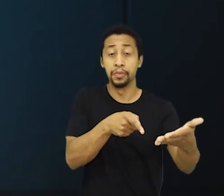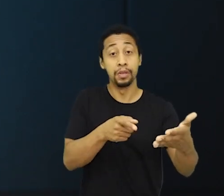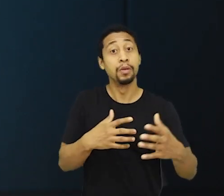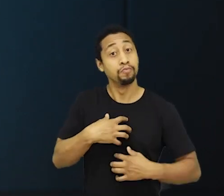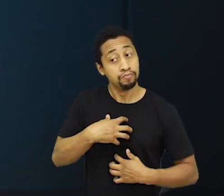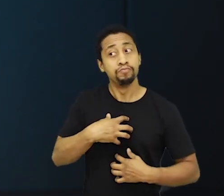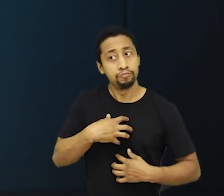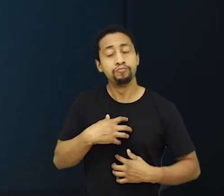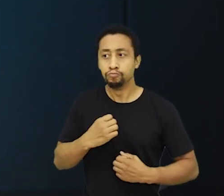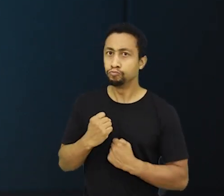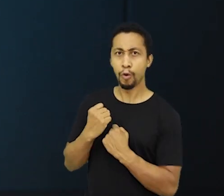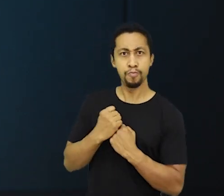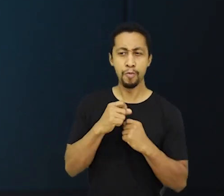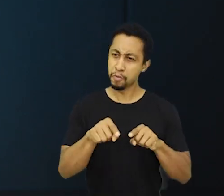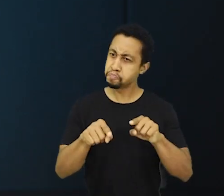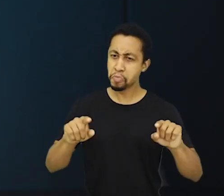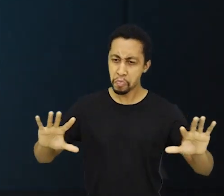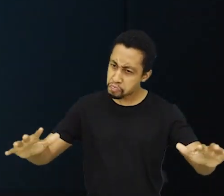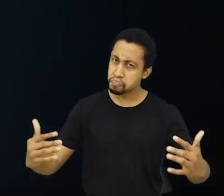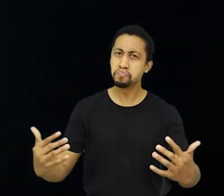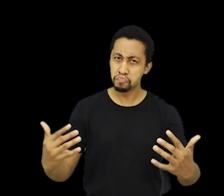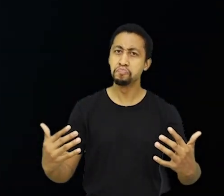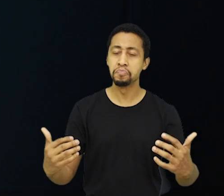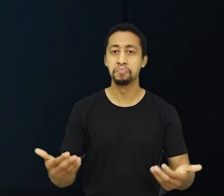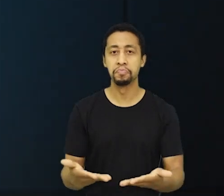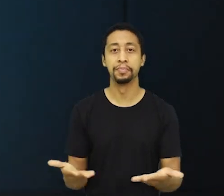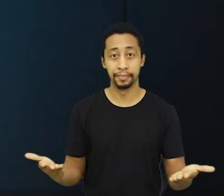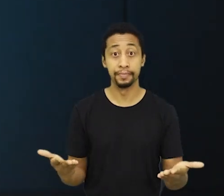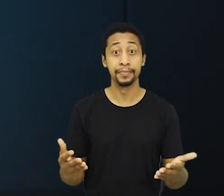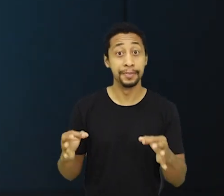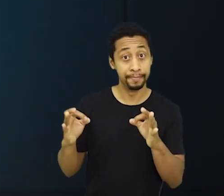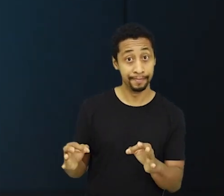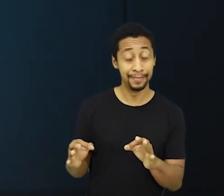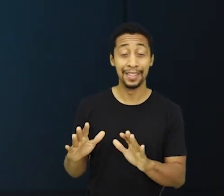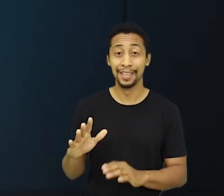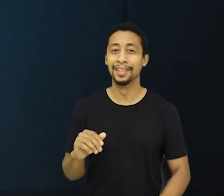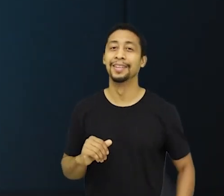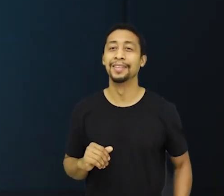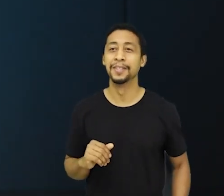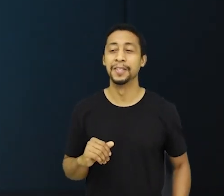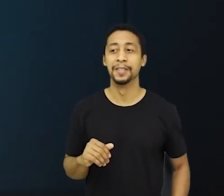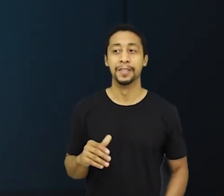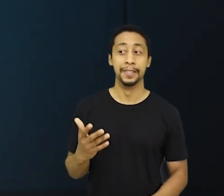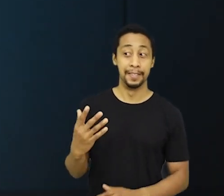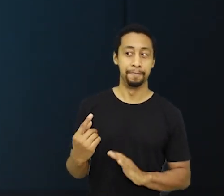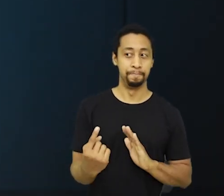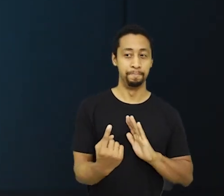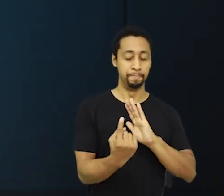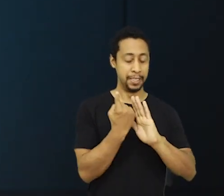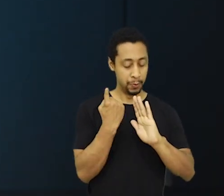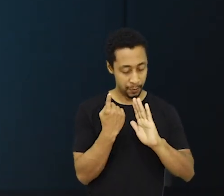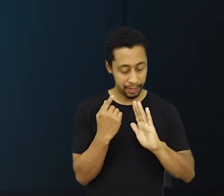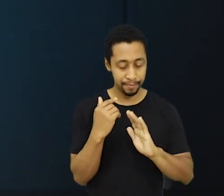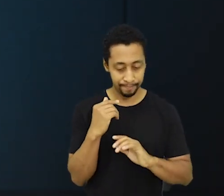apoio unânime dos meus pares. De fato, é uma pergunta que não é fácil